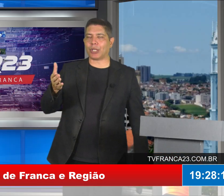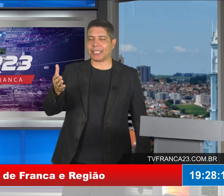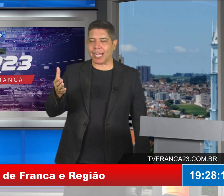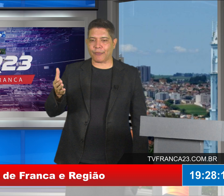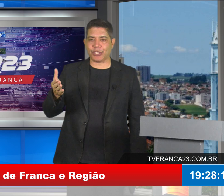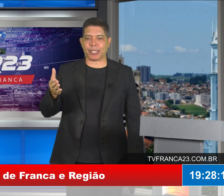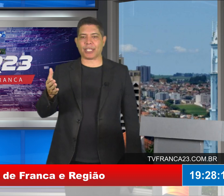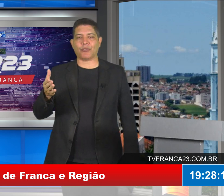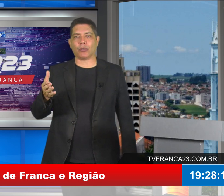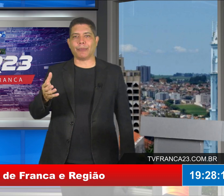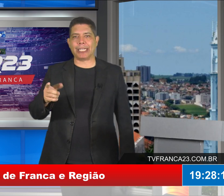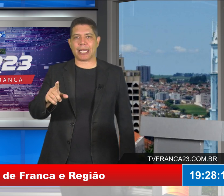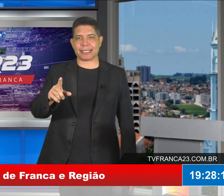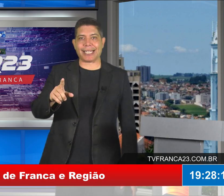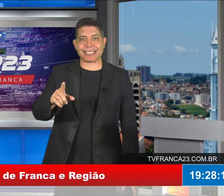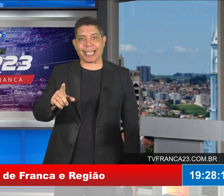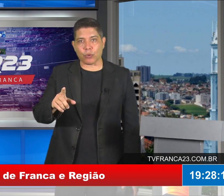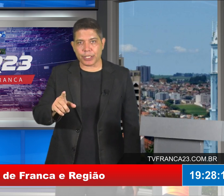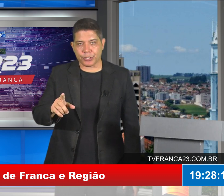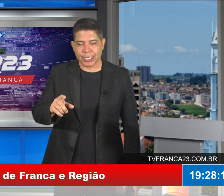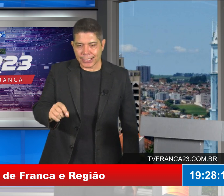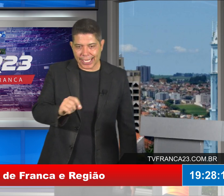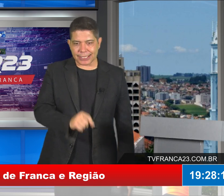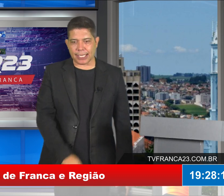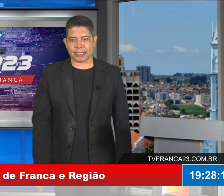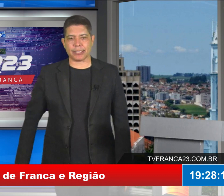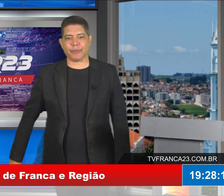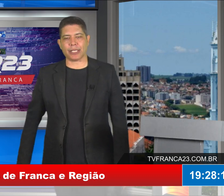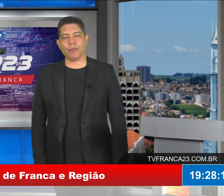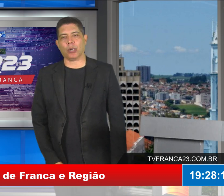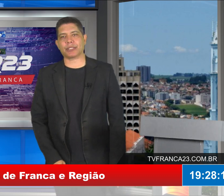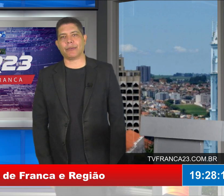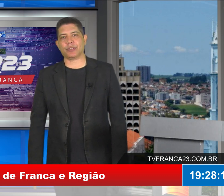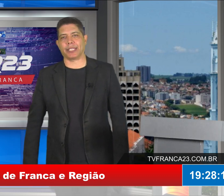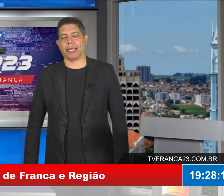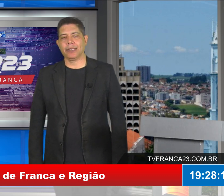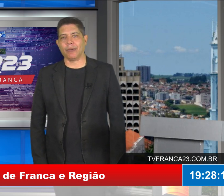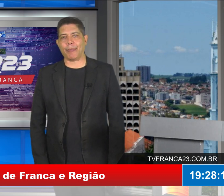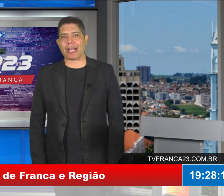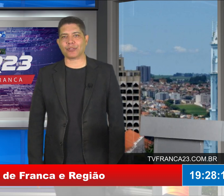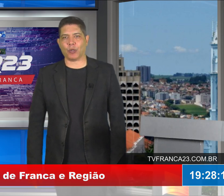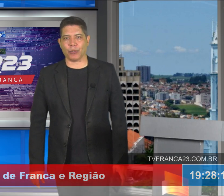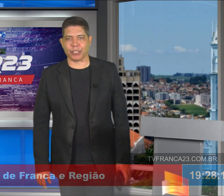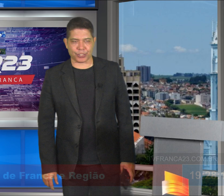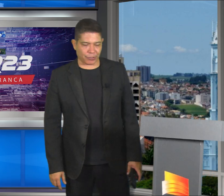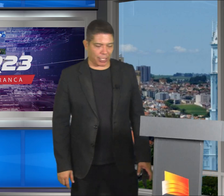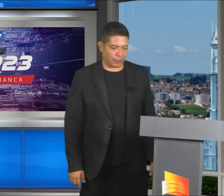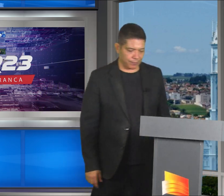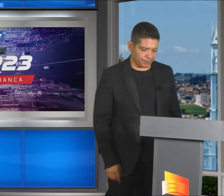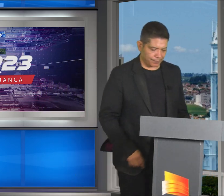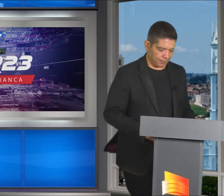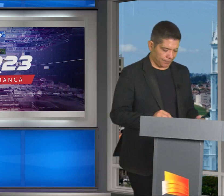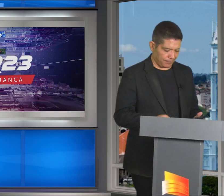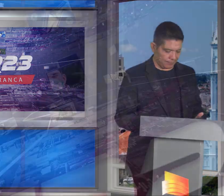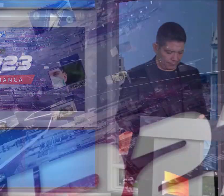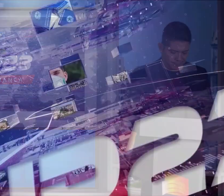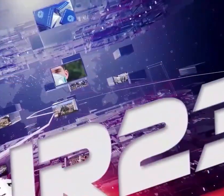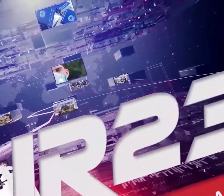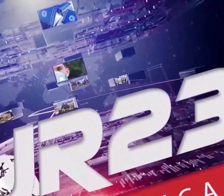programa, JR23 volta amanhã às 7 da noite na tela da TV que mostra você. Um abraço, boa noite, tchau, tchau.